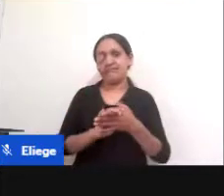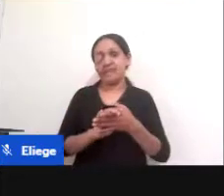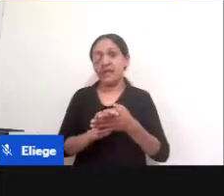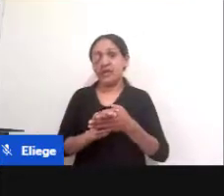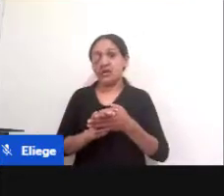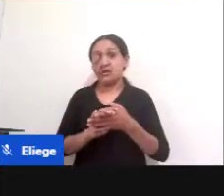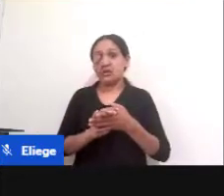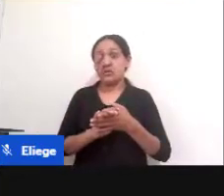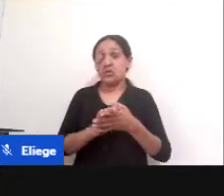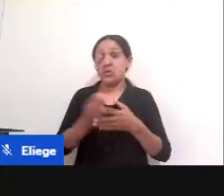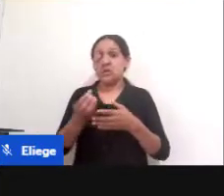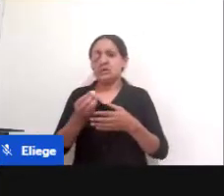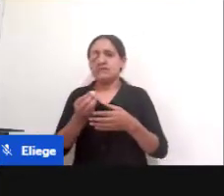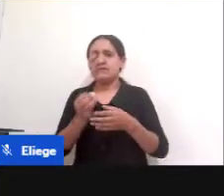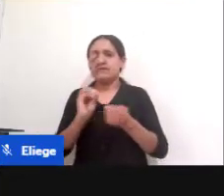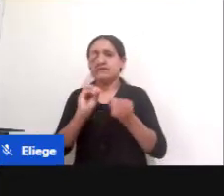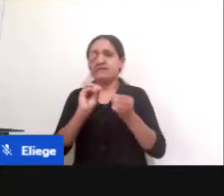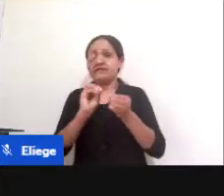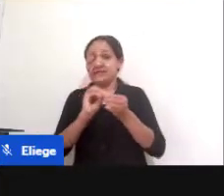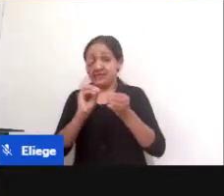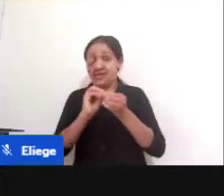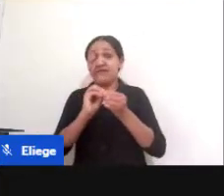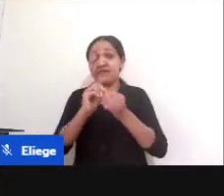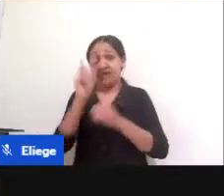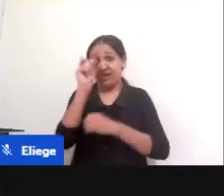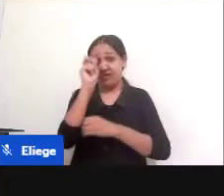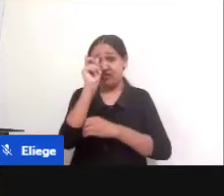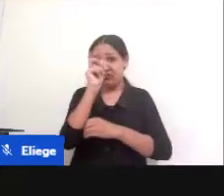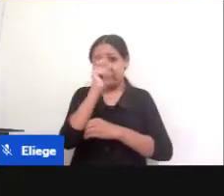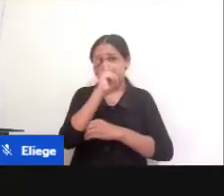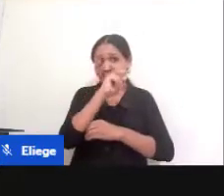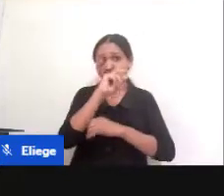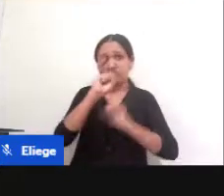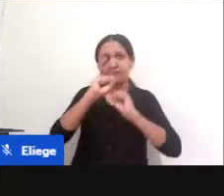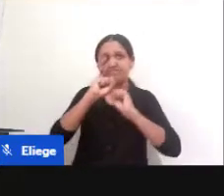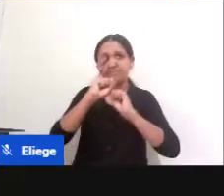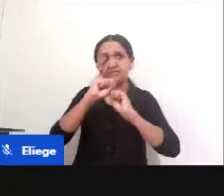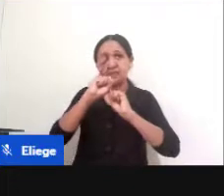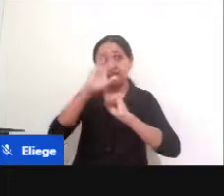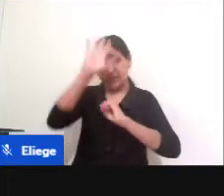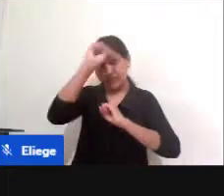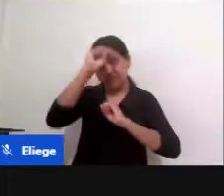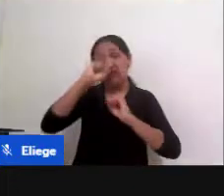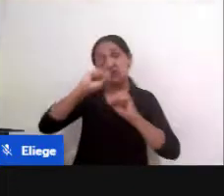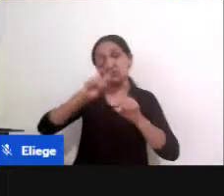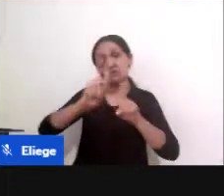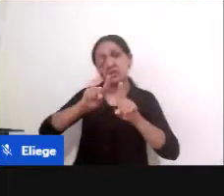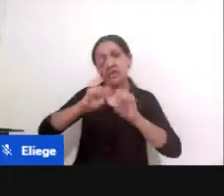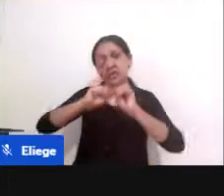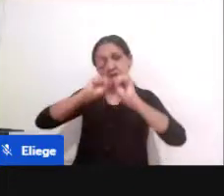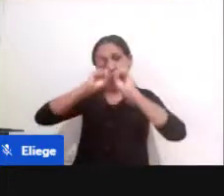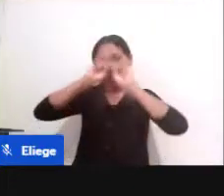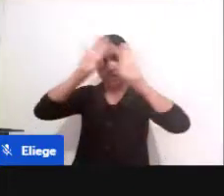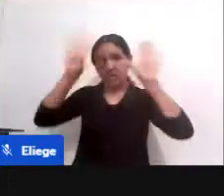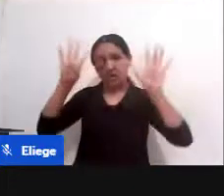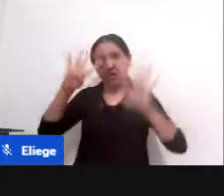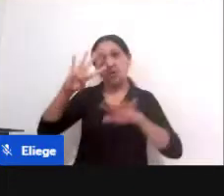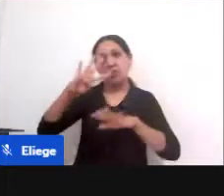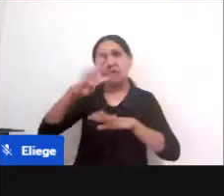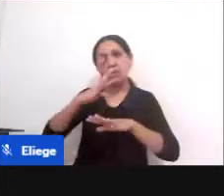vai trazer um grau de complexidade e de ampliação desse conhecimento. Vamos tentar